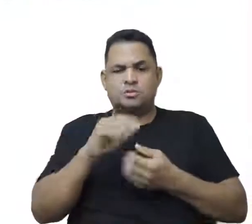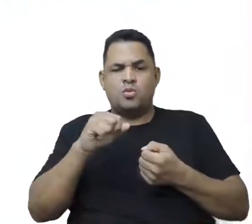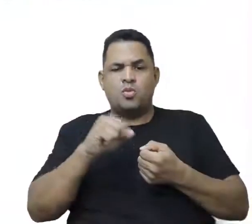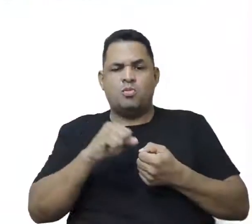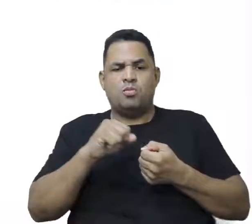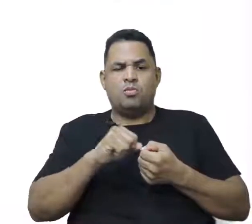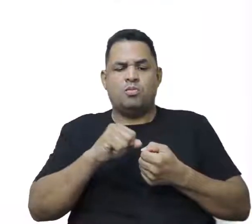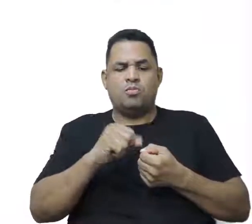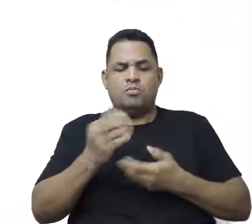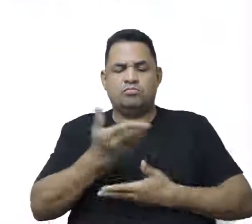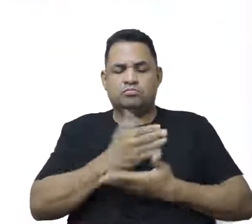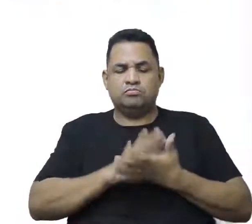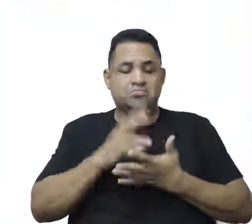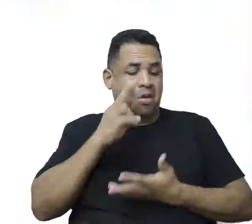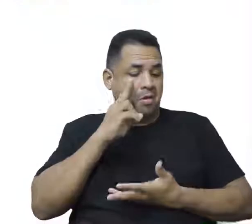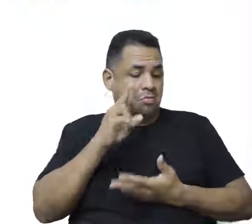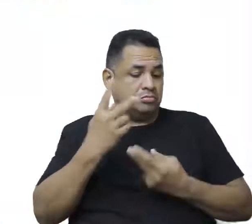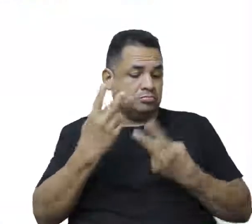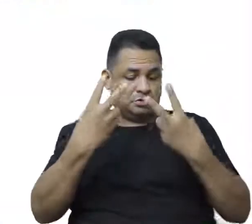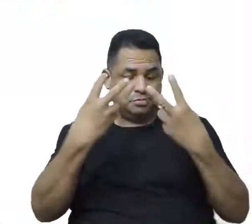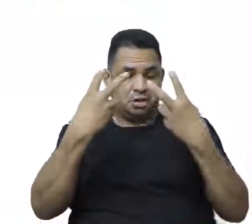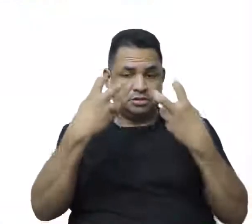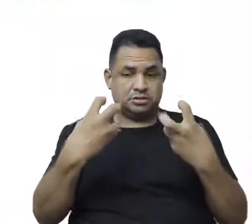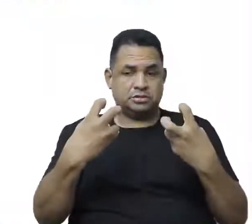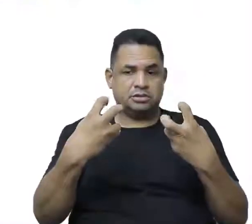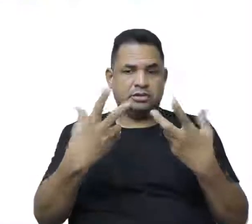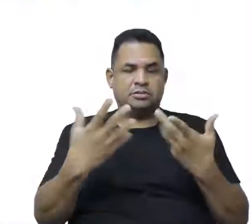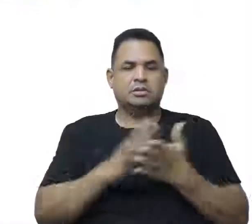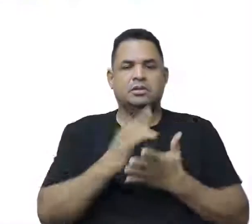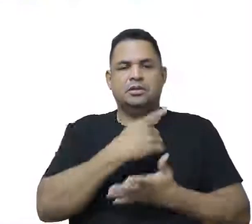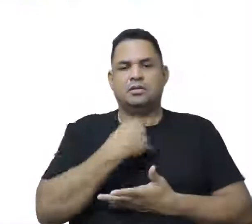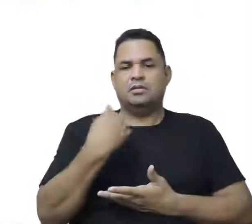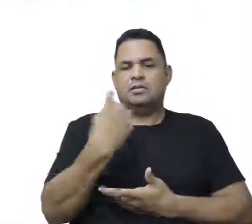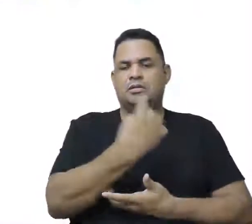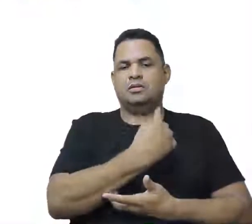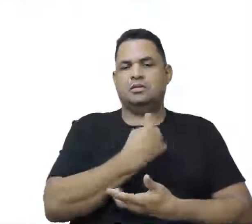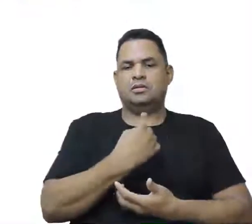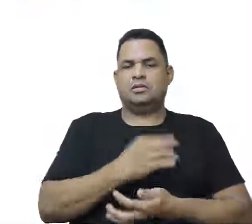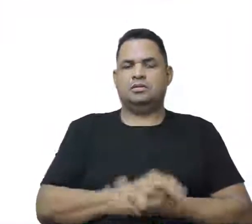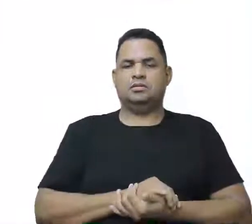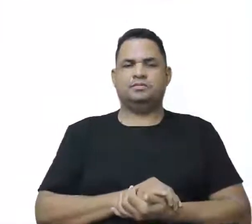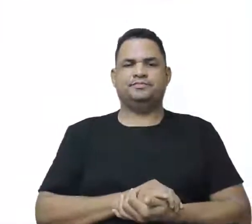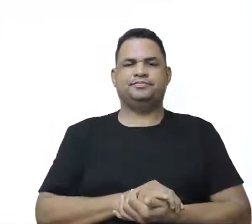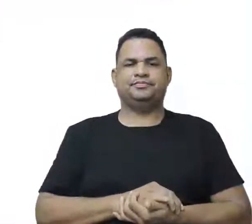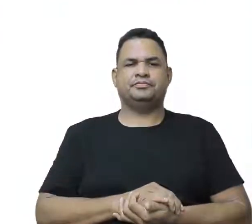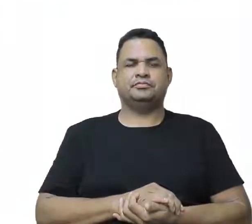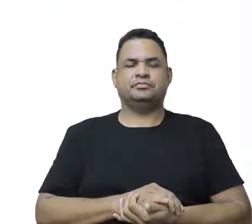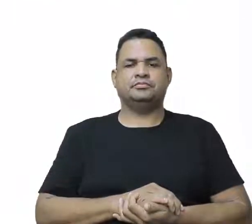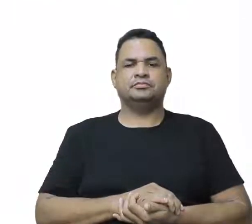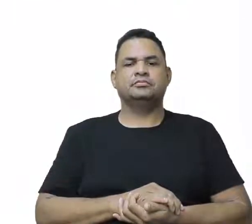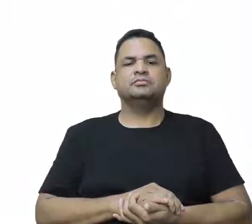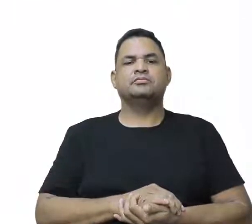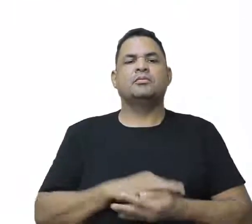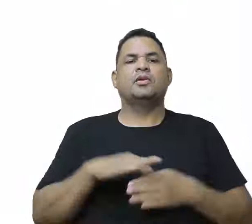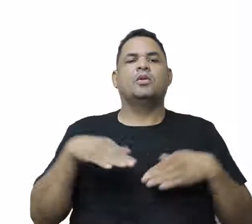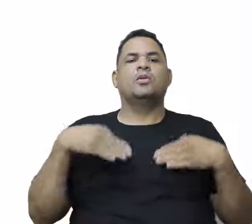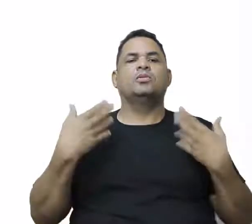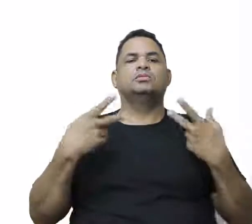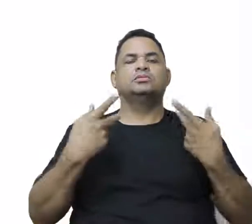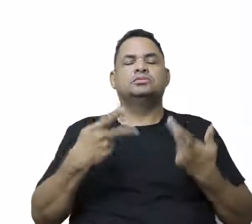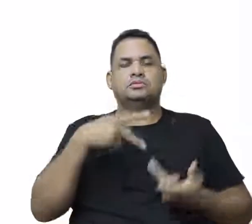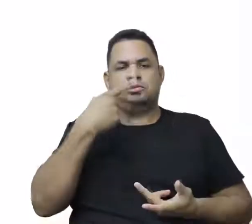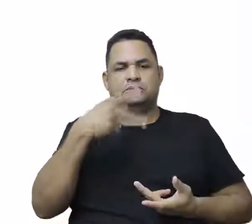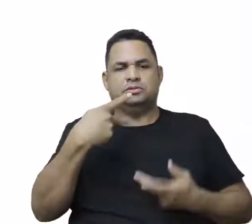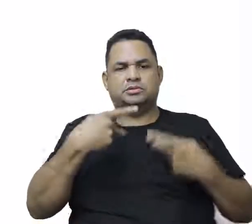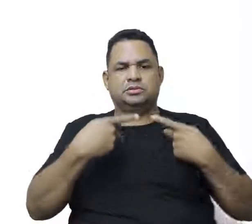essas pessoas nos veem. Essa postura também vai estar associada no nosso cotidiano. E aí, quando nós falamos de